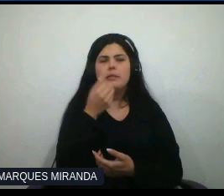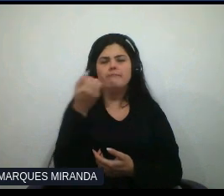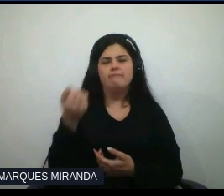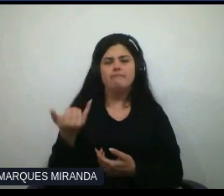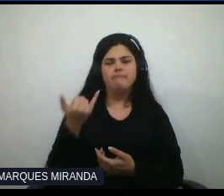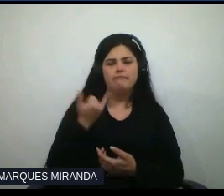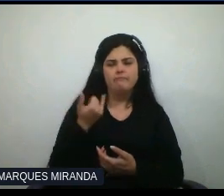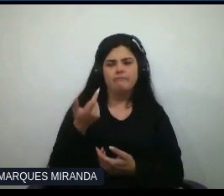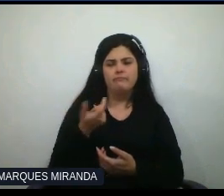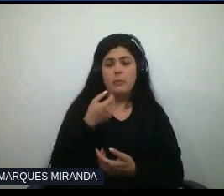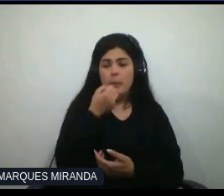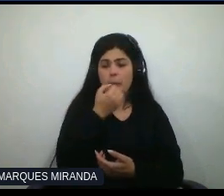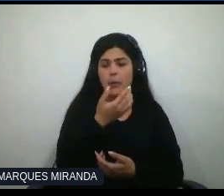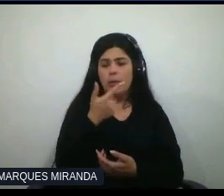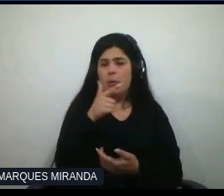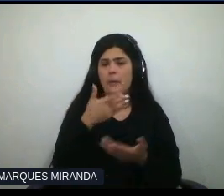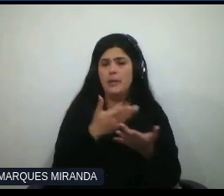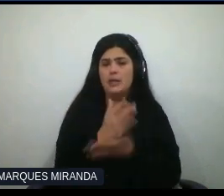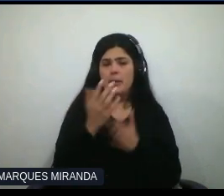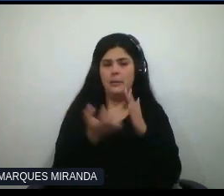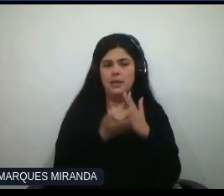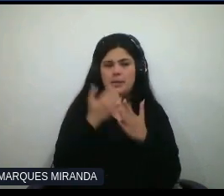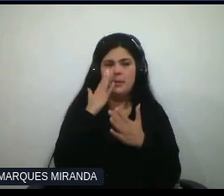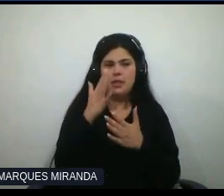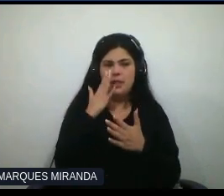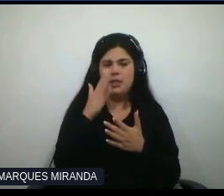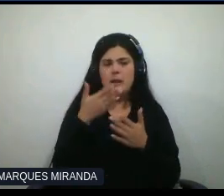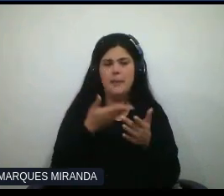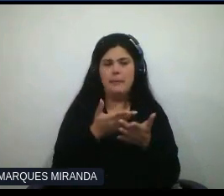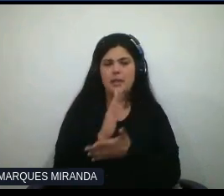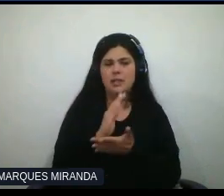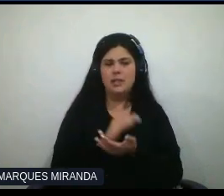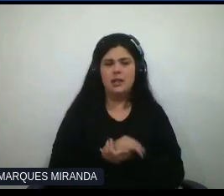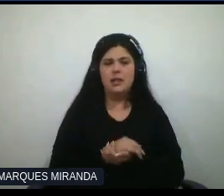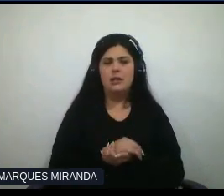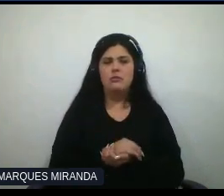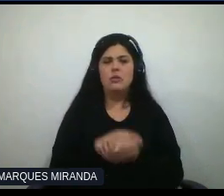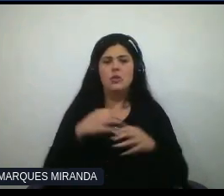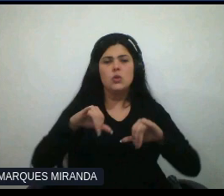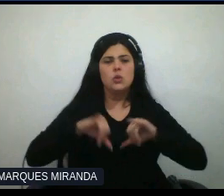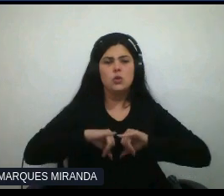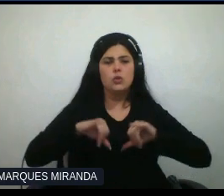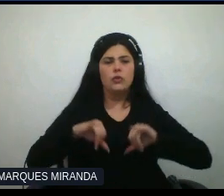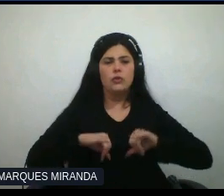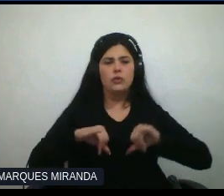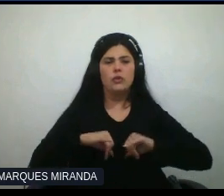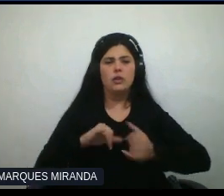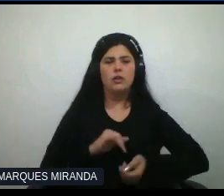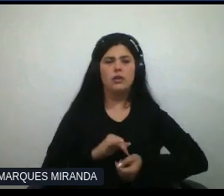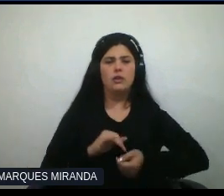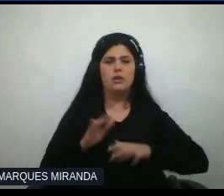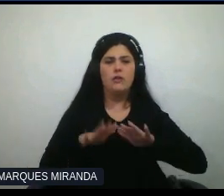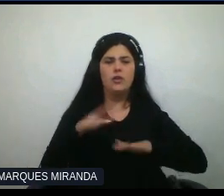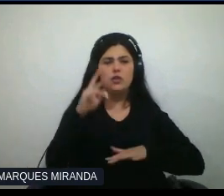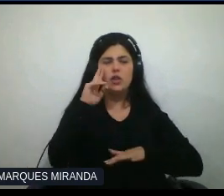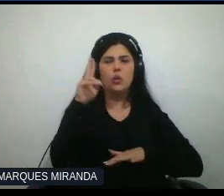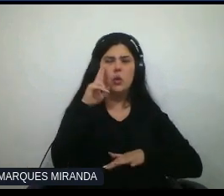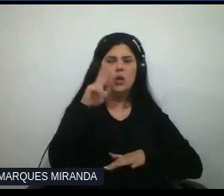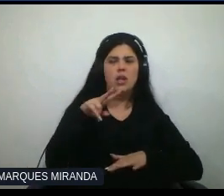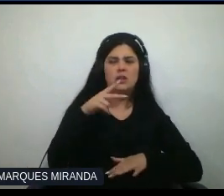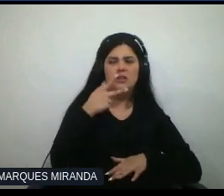pô, que bom que eu não passei naquela empresa. Imagina se eu tivesse passado, o quanto eu não ia sofrer, talvez de um diretor olhando de lado e